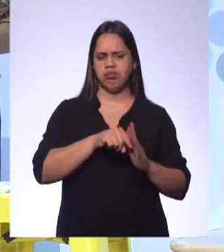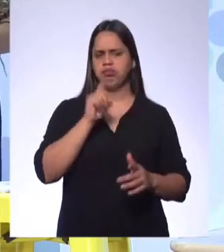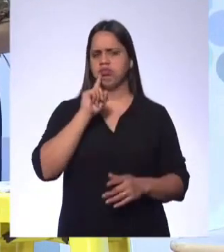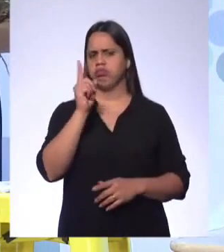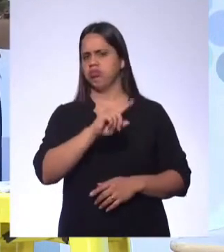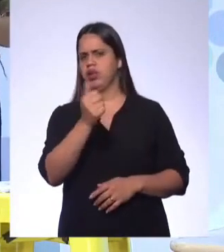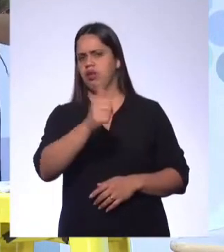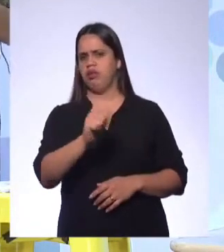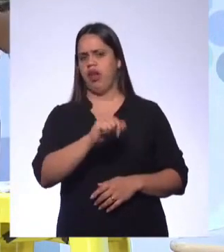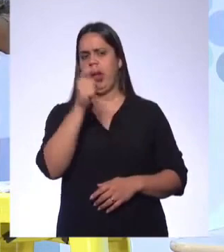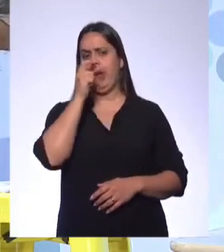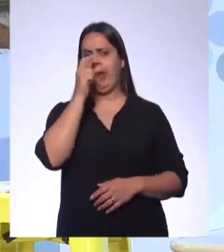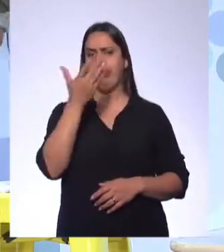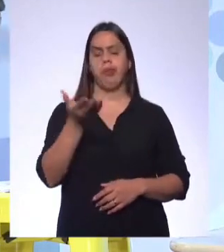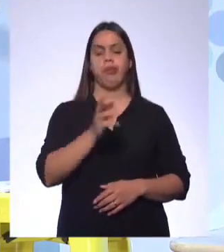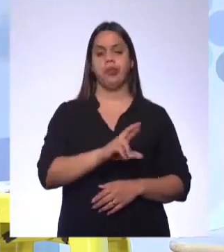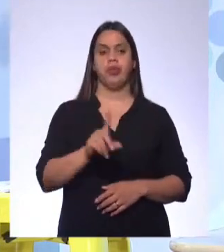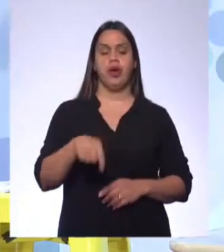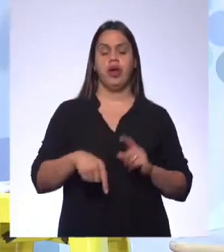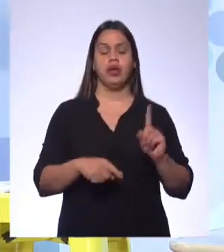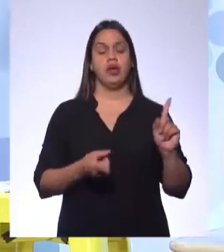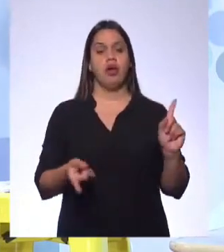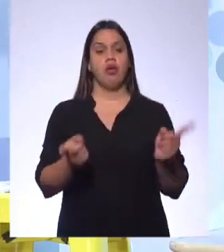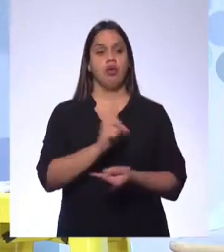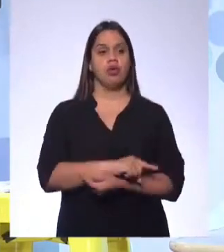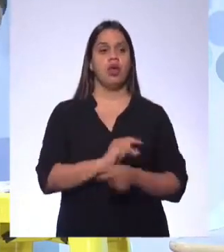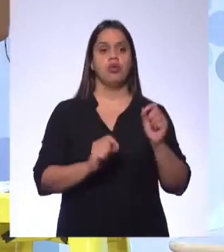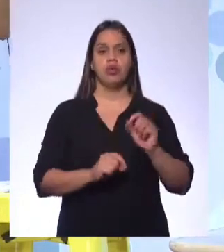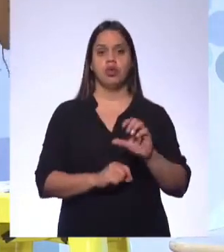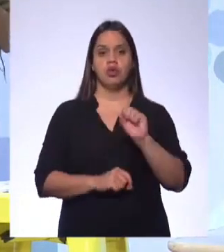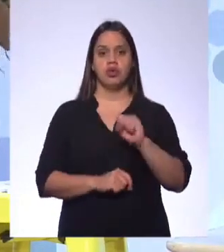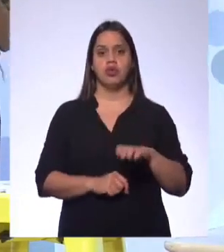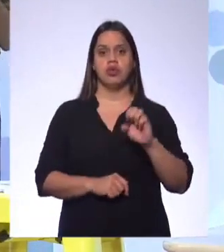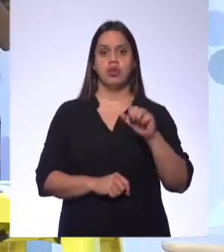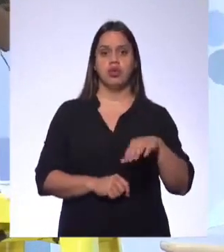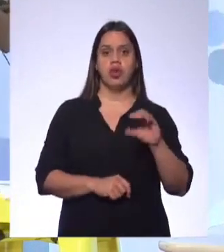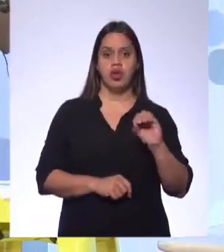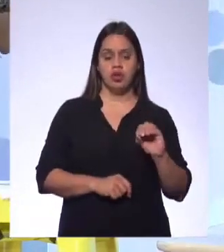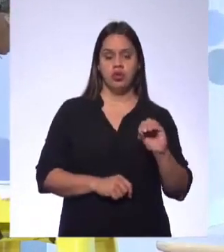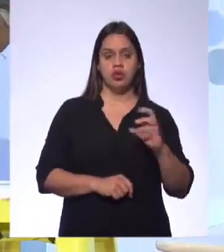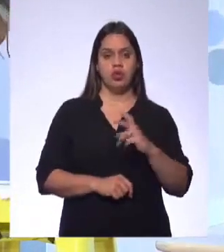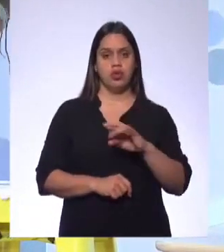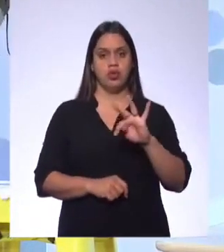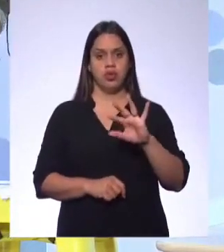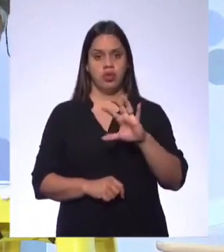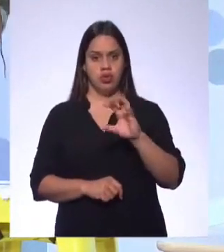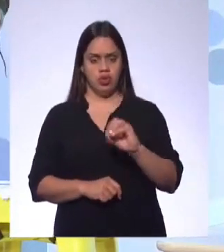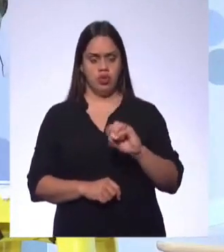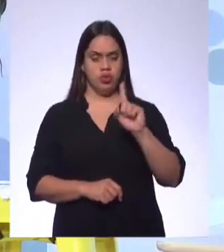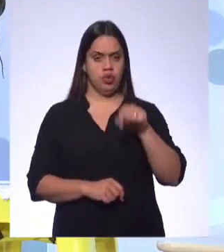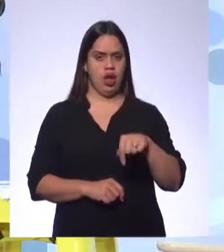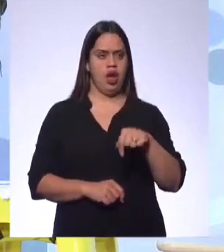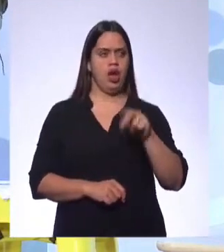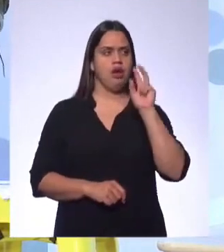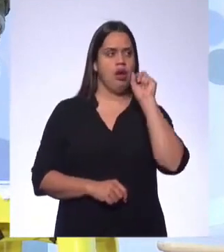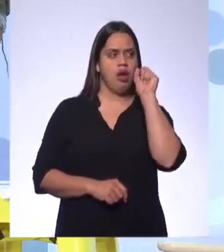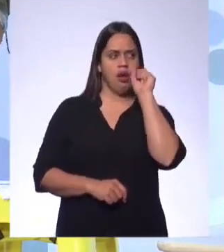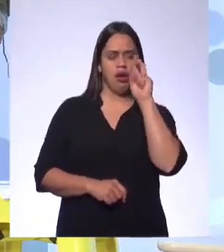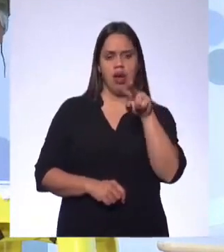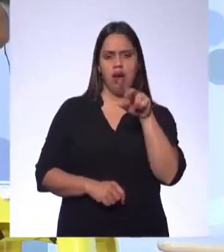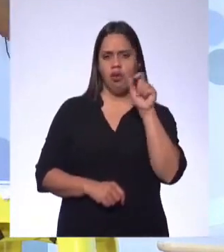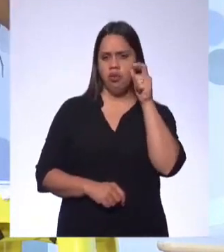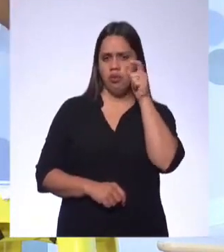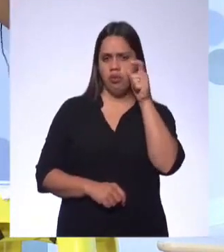verificado. Ao contrário do senso comum, nós temos o senso crítico. né? E esse senso crítico não